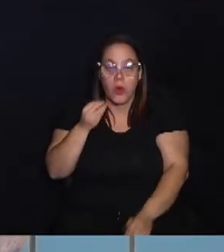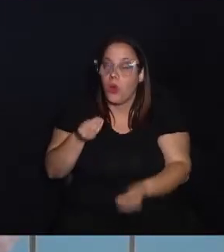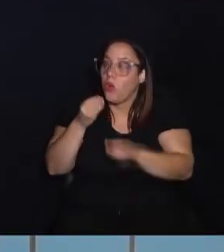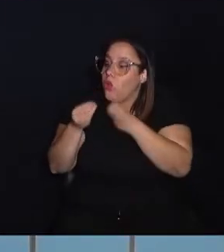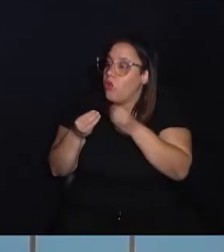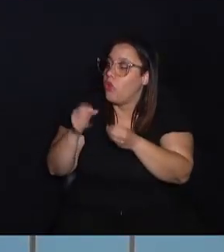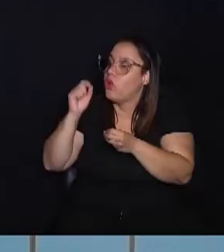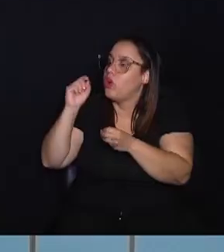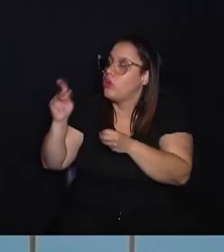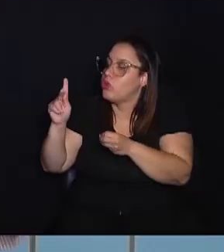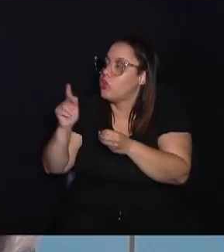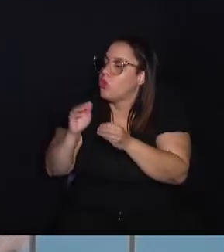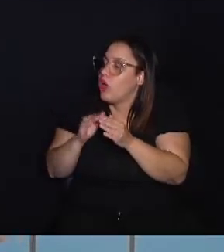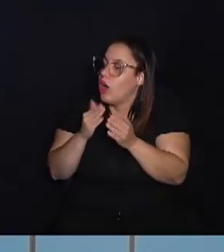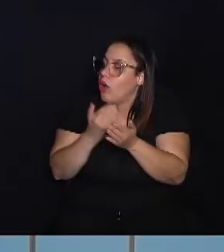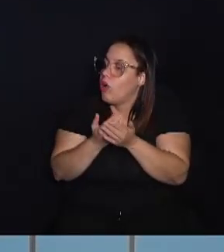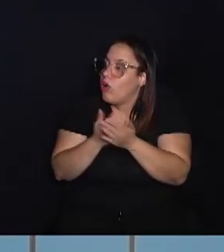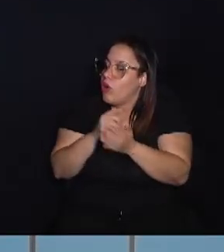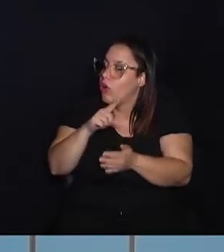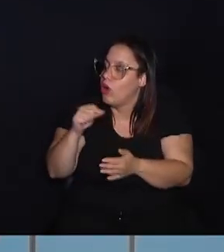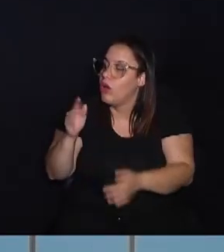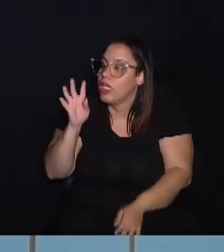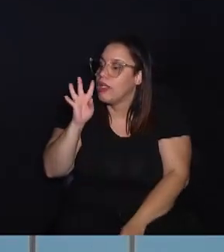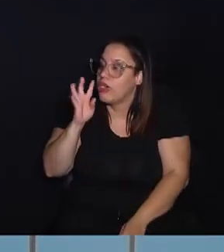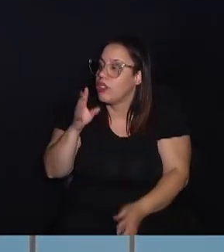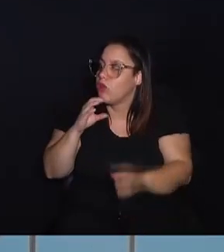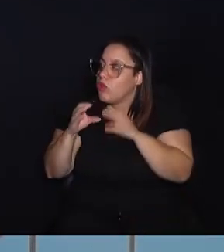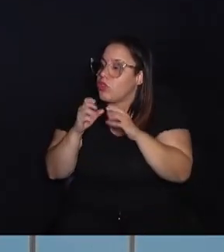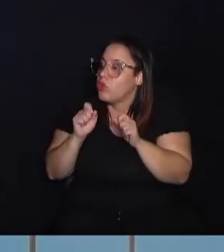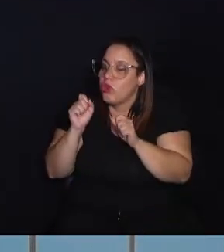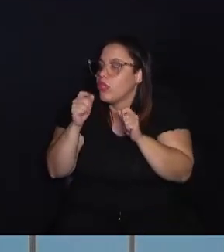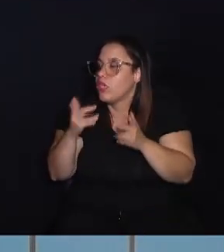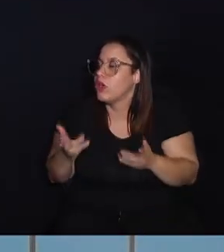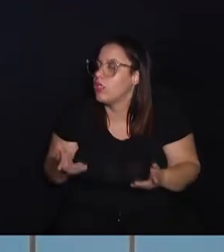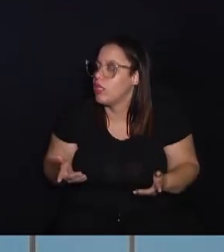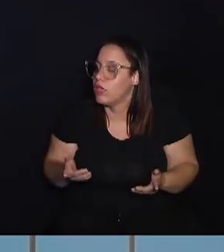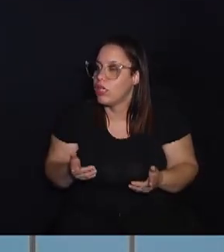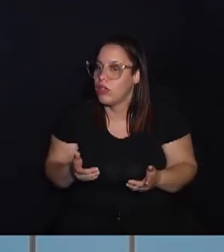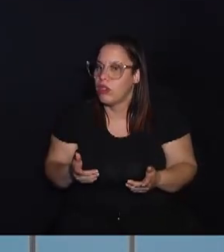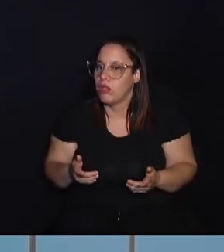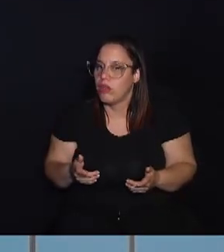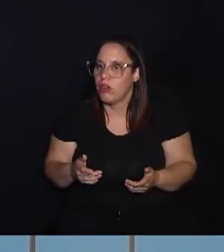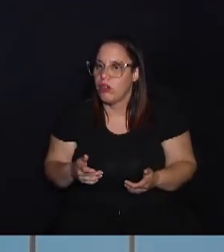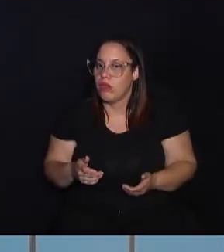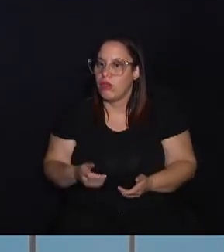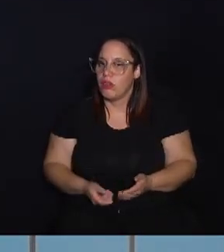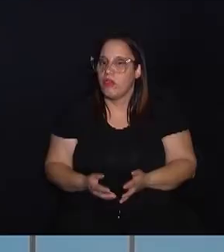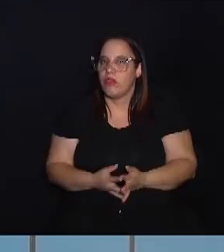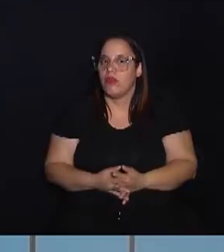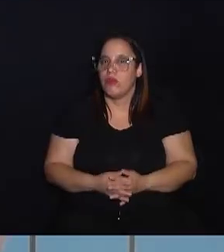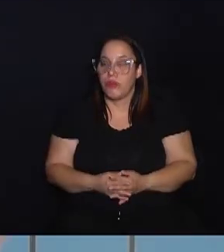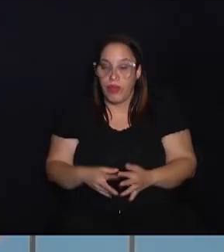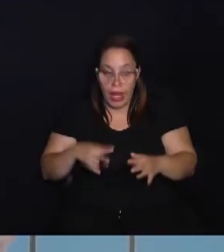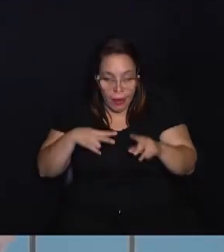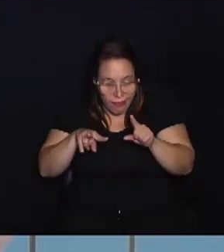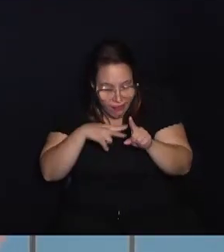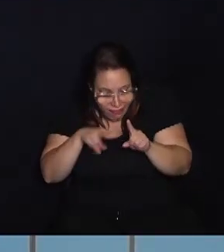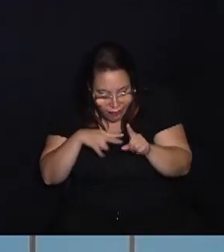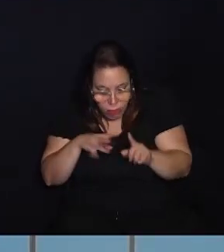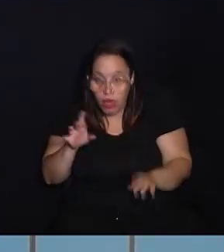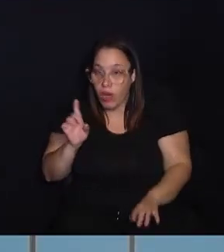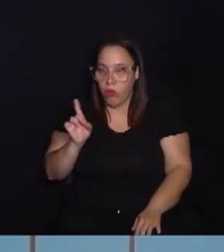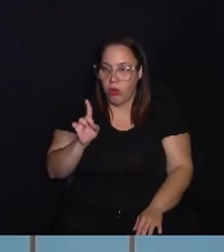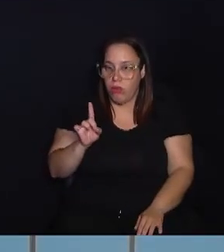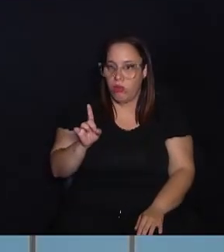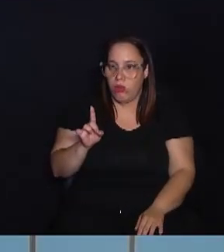é que foi, você saiu, estava legal, o que você conversou, sabe, não numa de ficar fiscalizando, mas